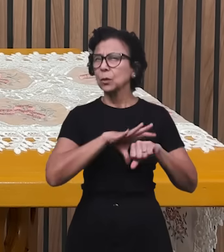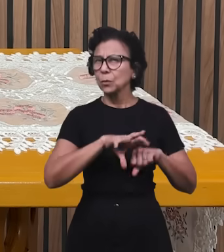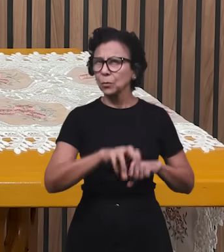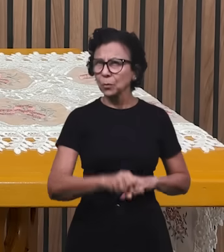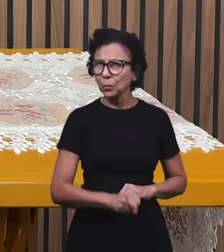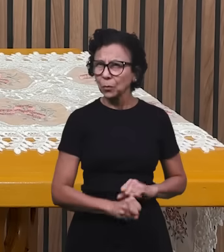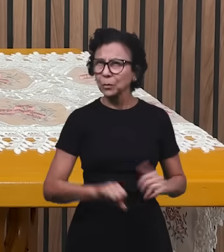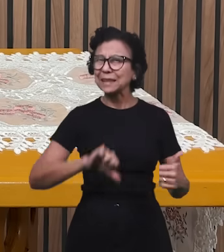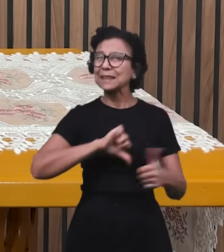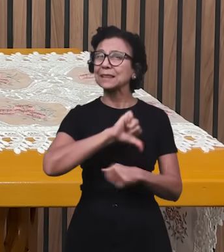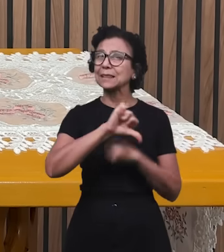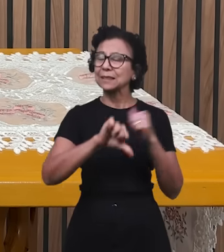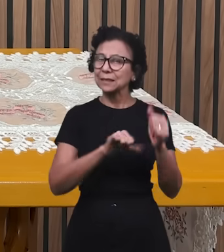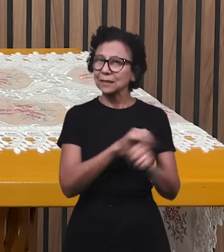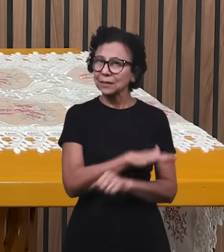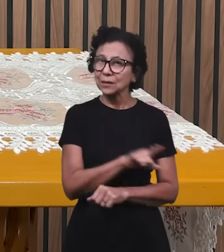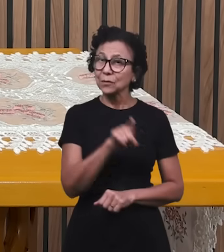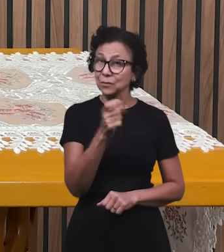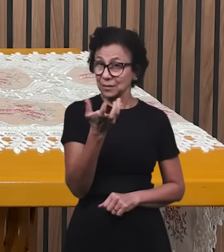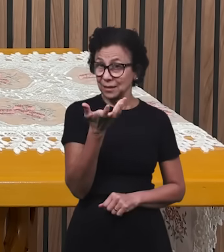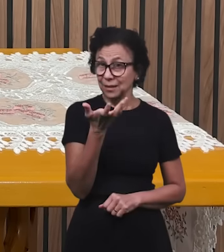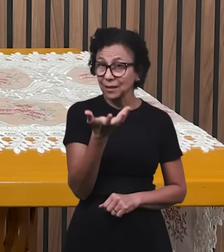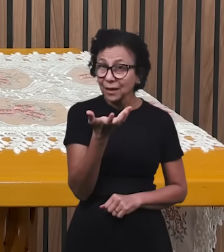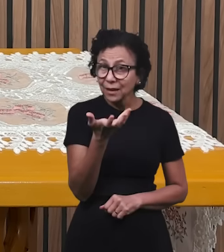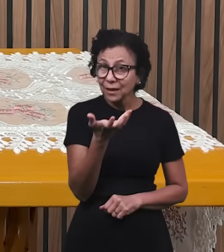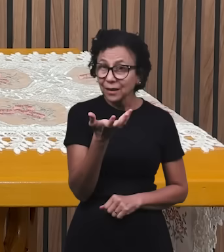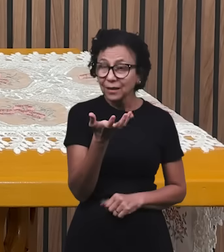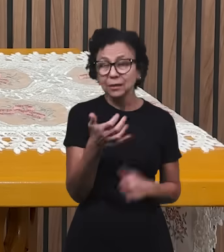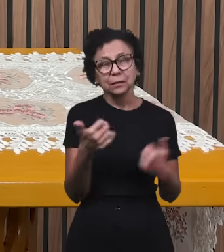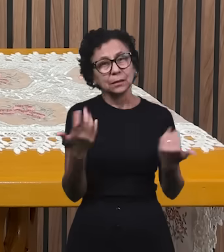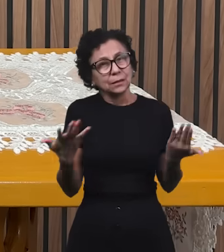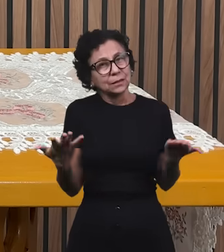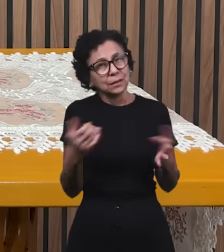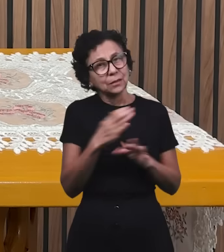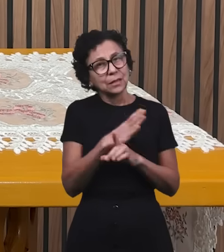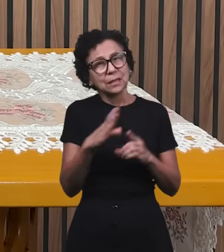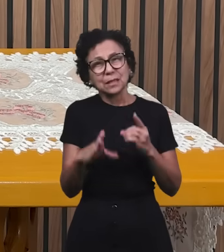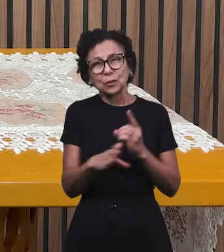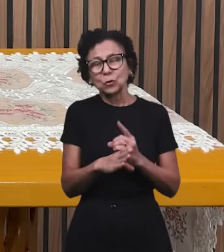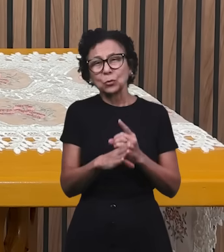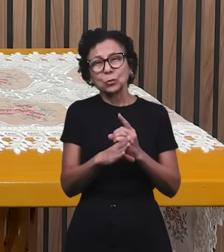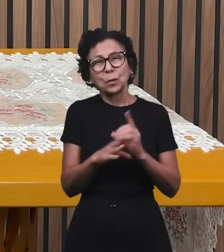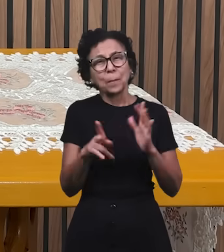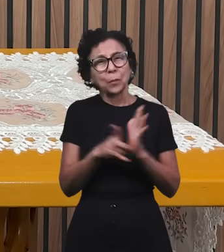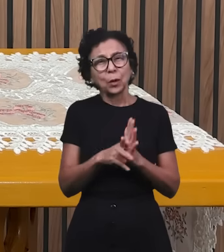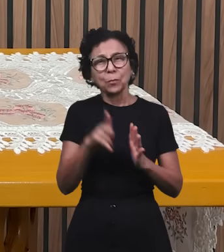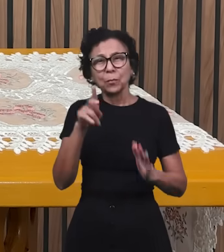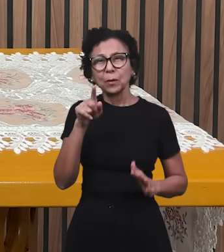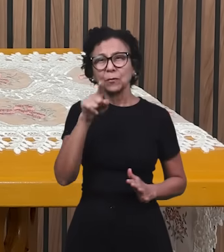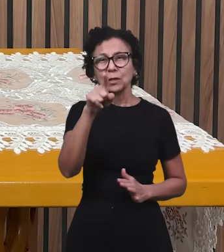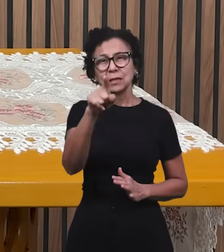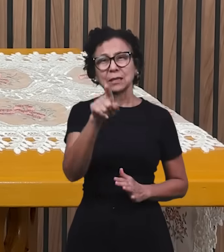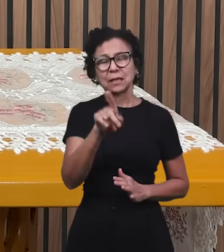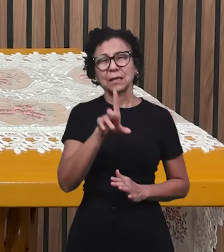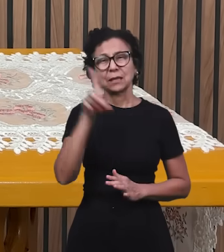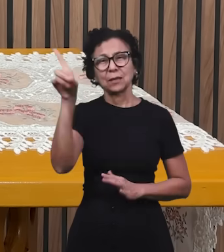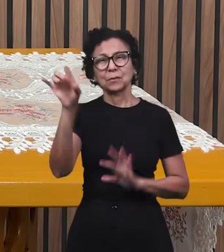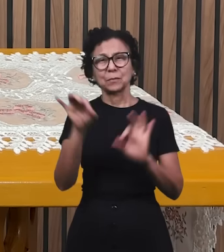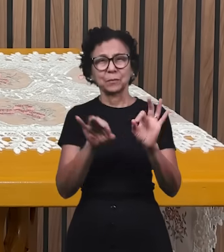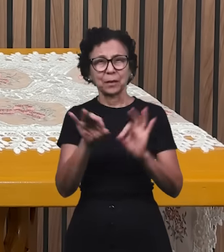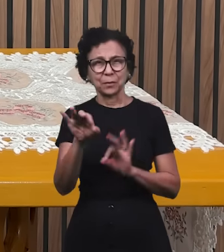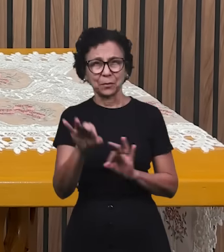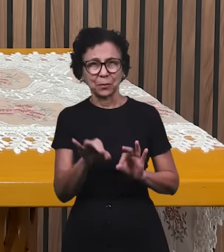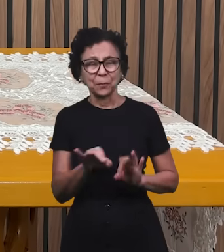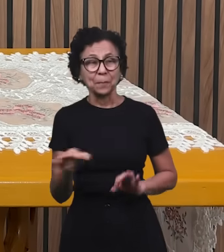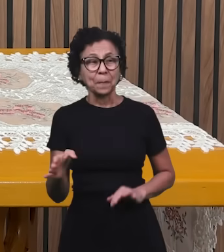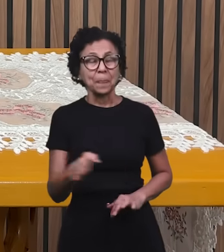de transformação? E esse culto é para você. Mas olhem que coisa interessante ocorre.